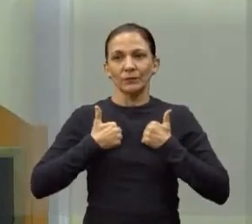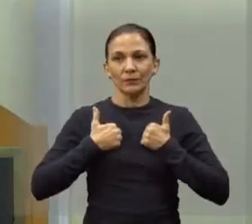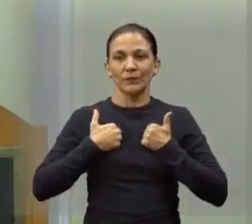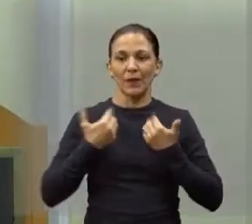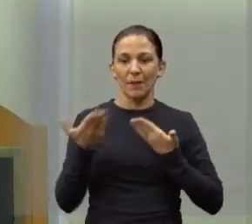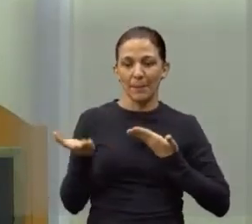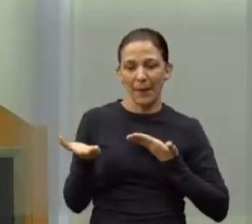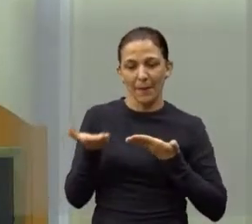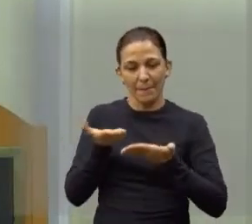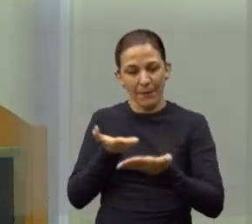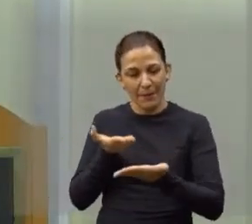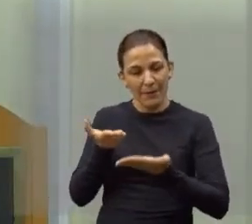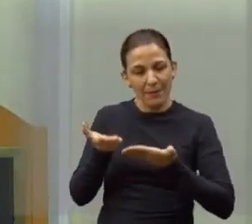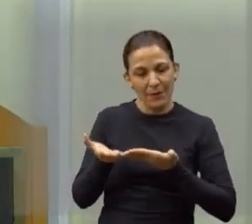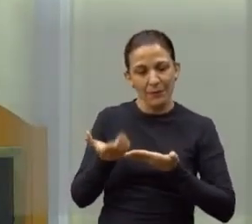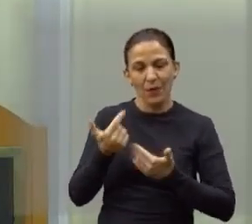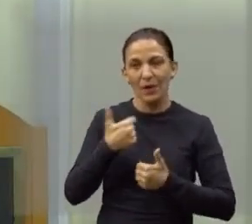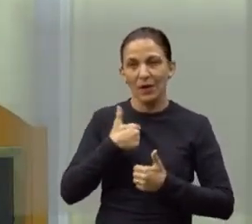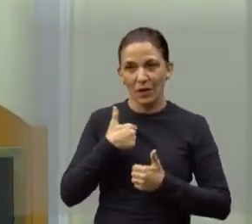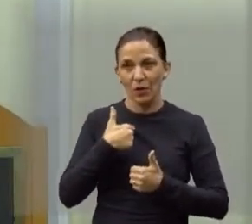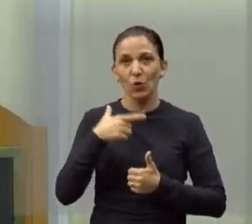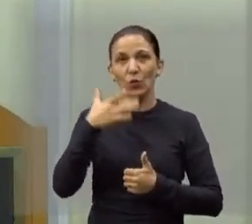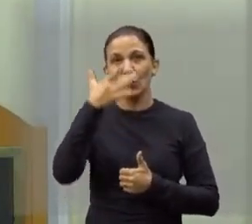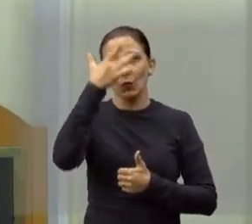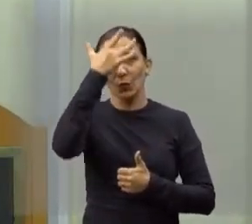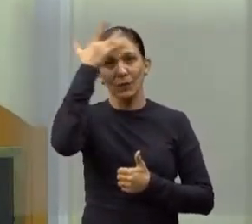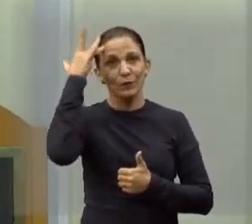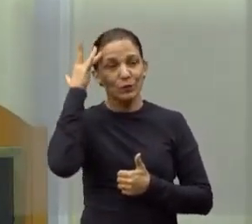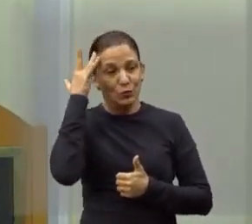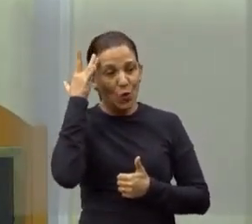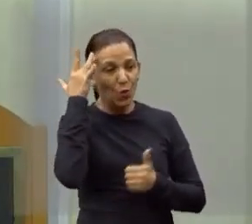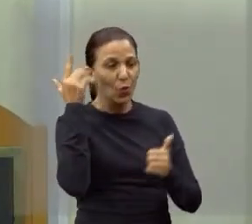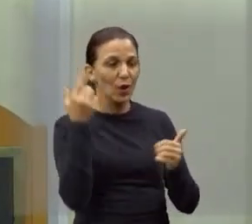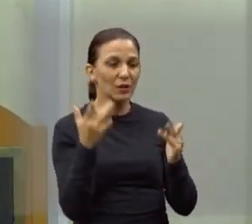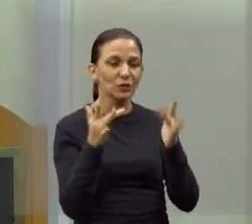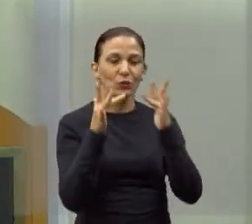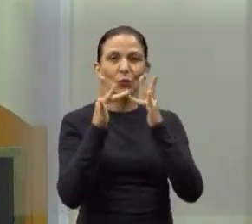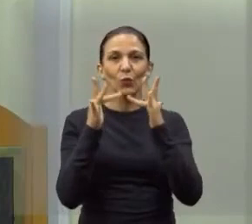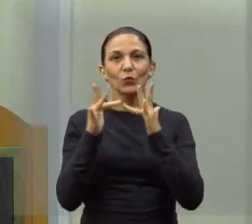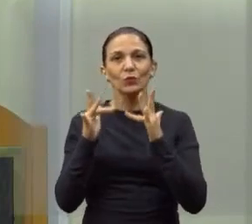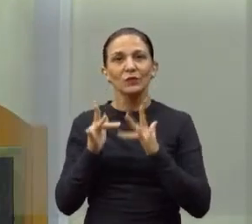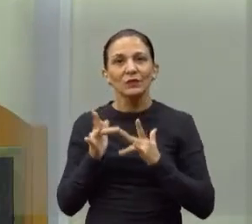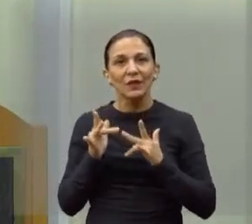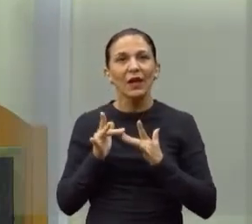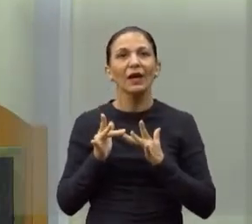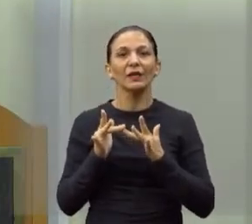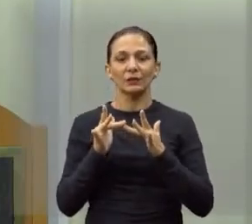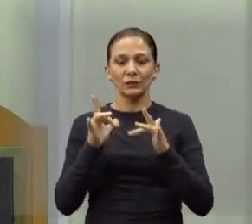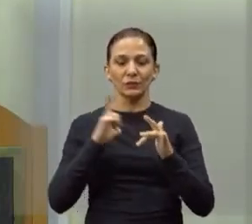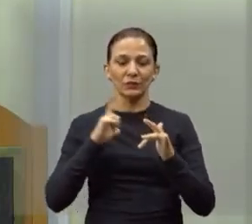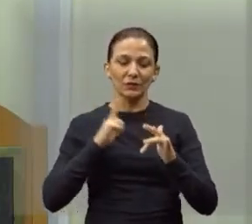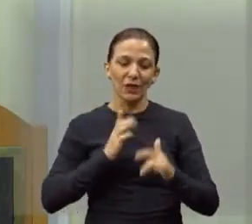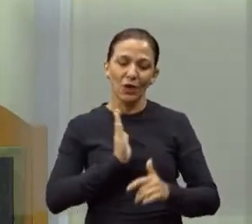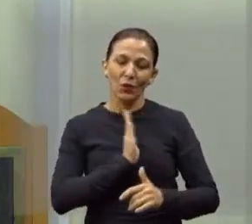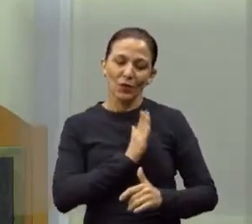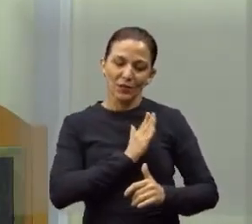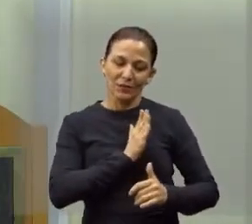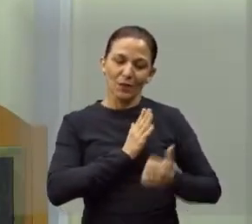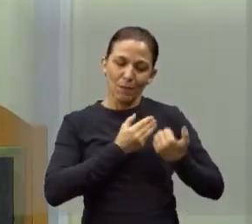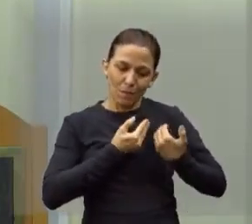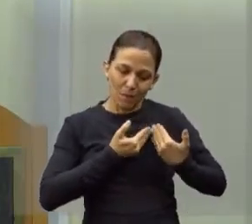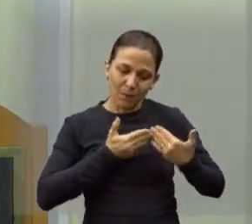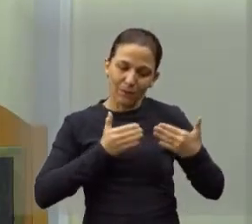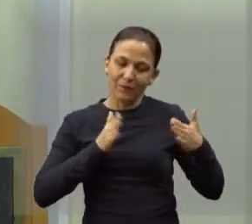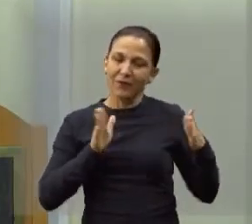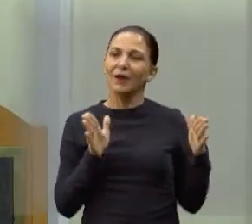ponte, poder intermediar isso, porque eu sou cercada de pessoas que têm o coração muito grande. Coração